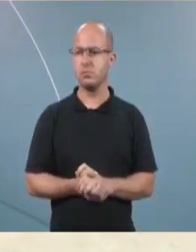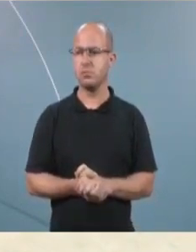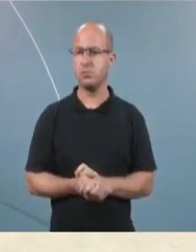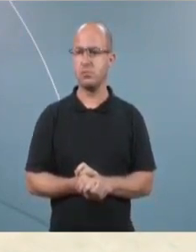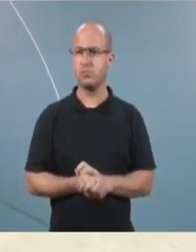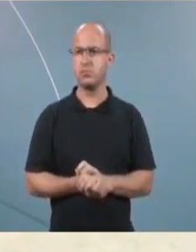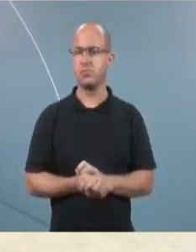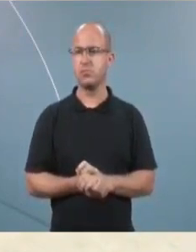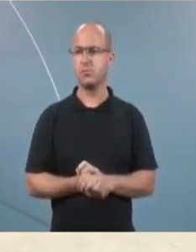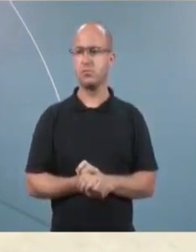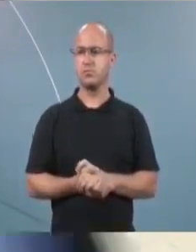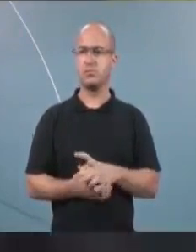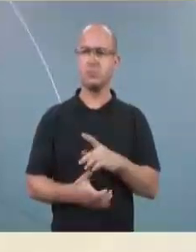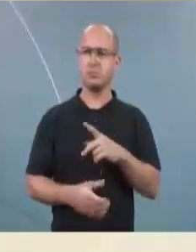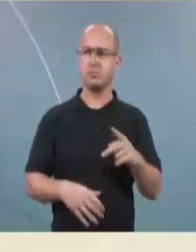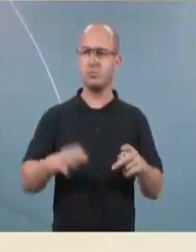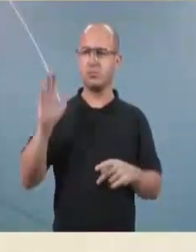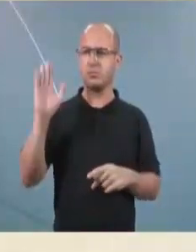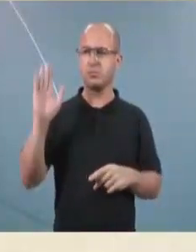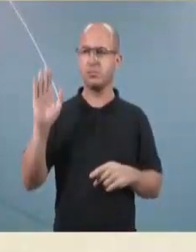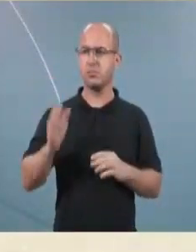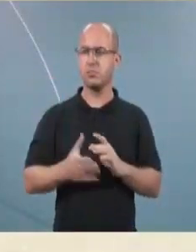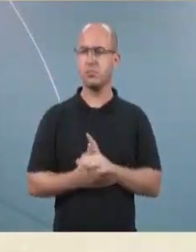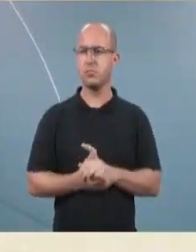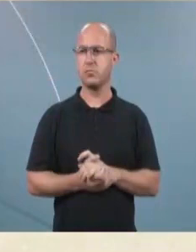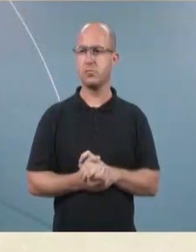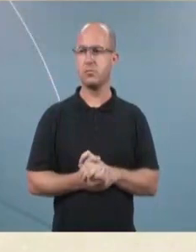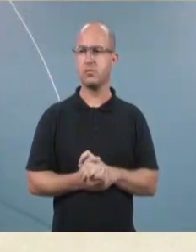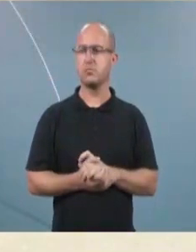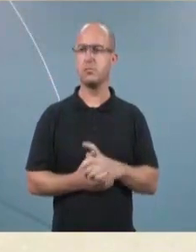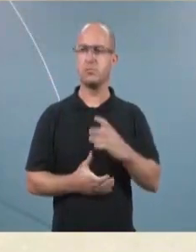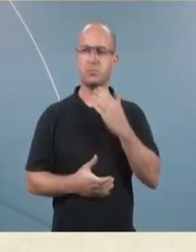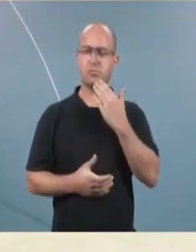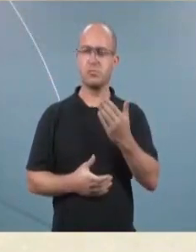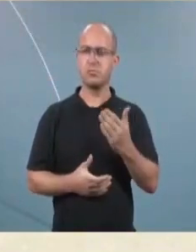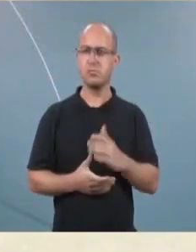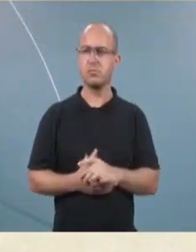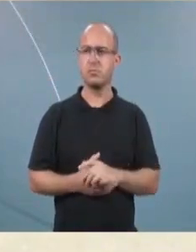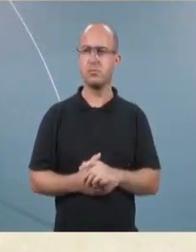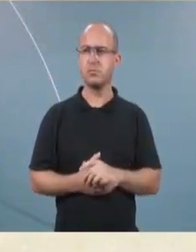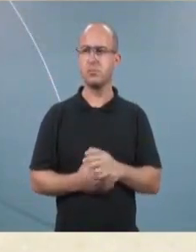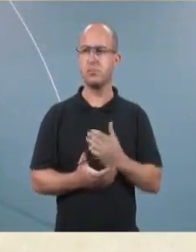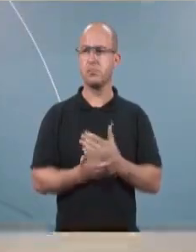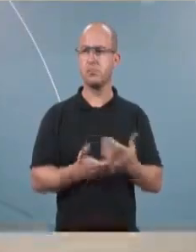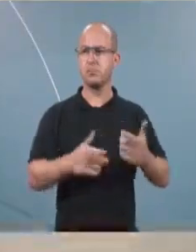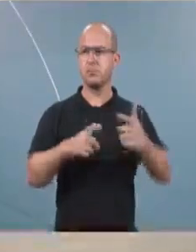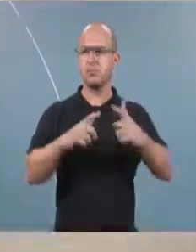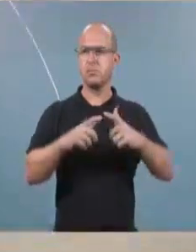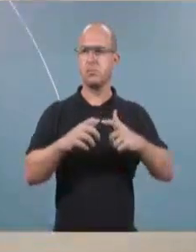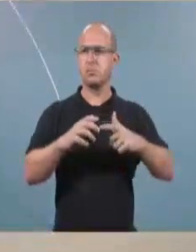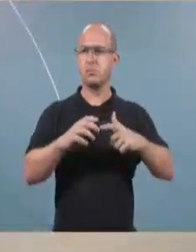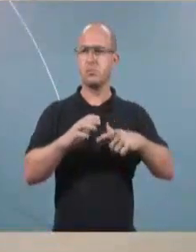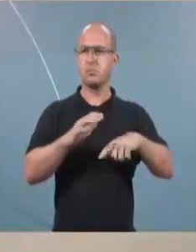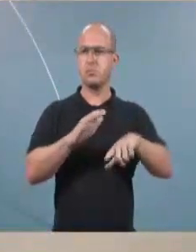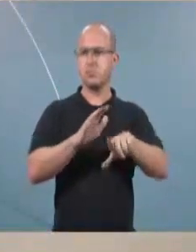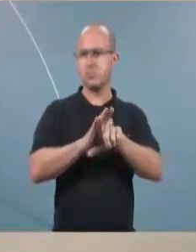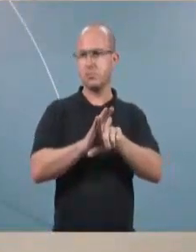acordo senhor presidente só questão de ordem senhor presidente eu Solicito que inici pelos projetos de lei senhor